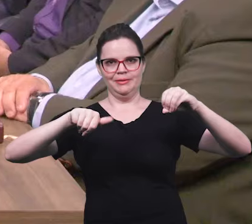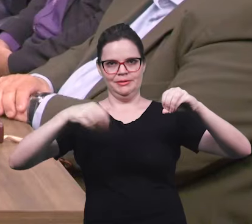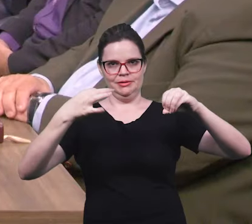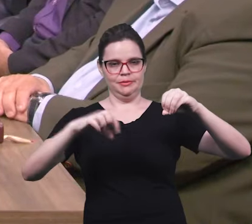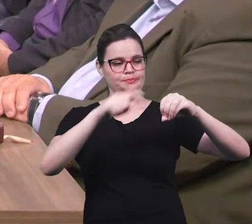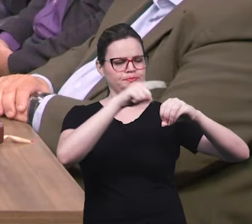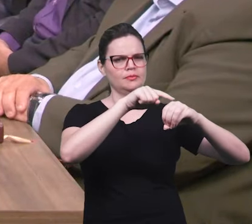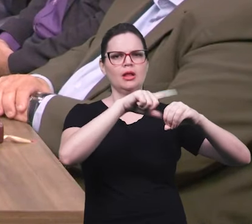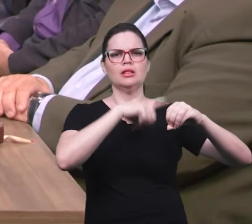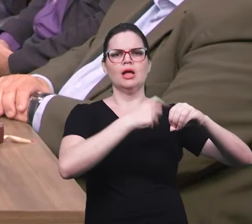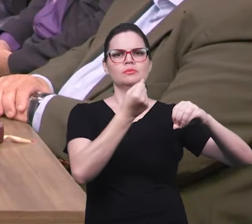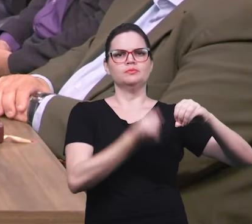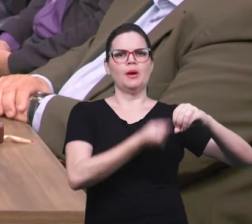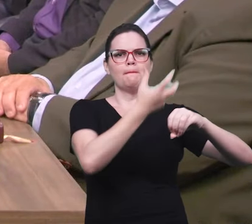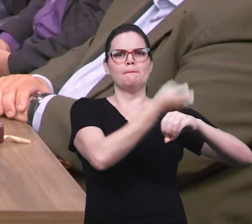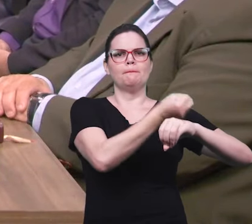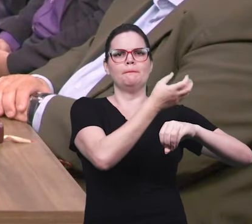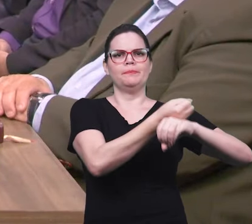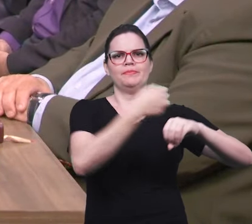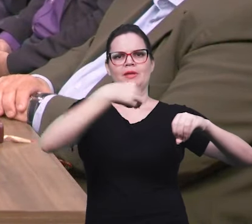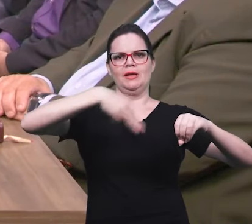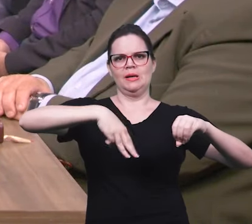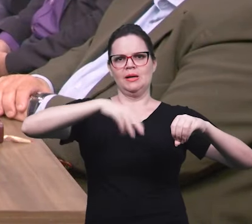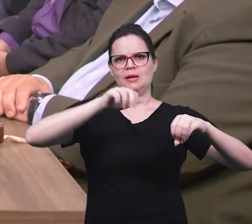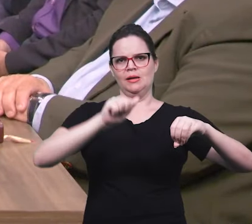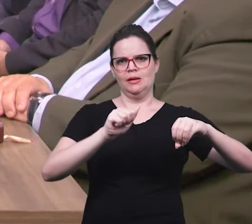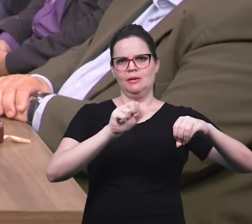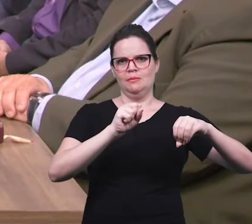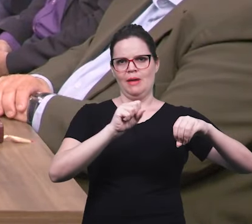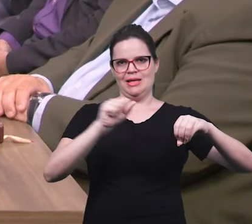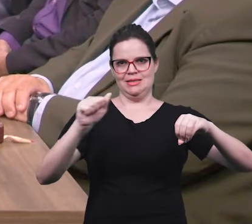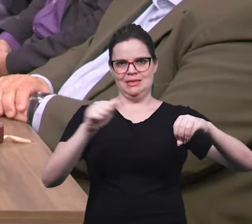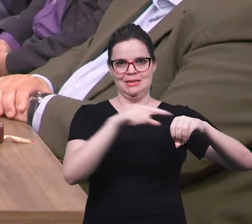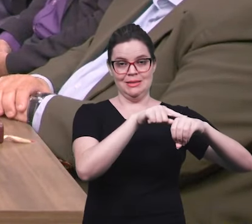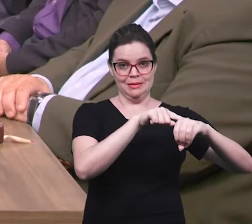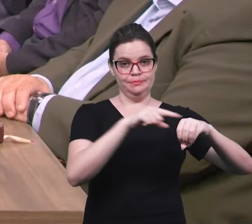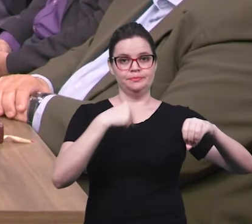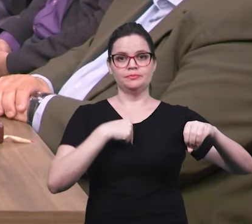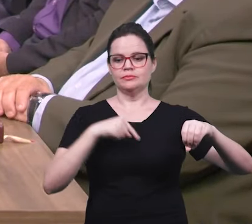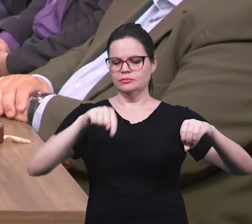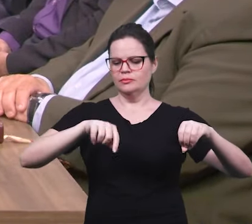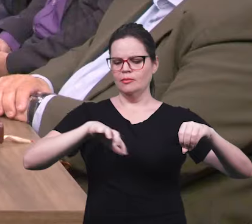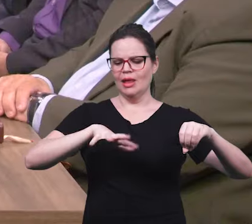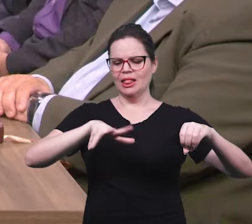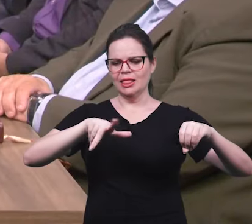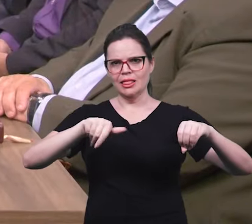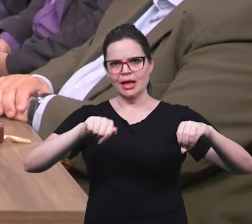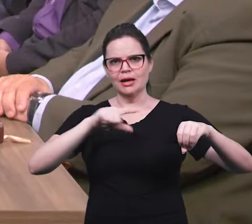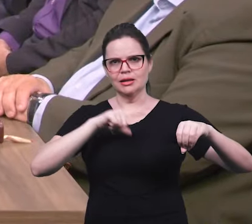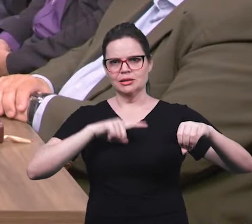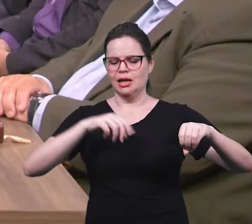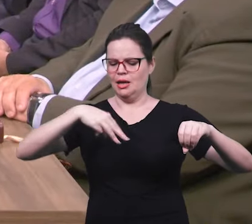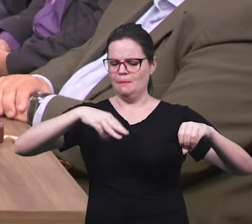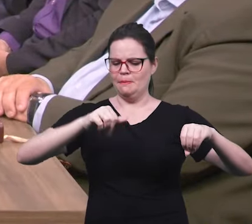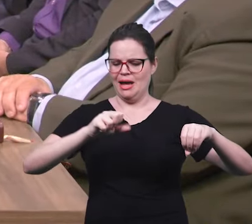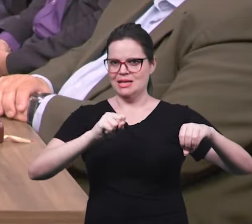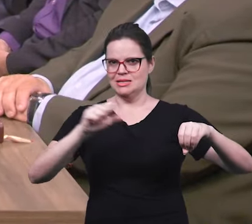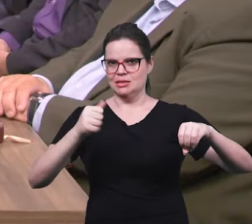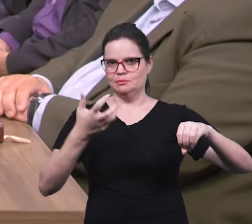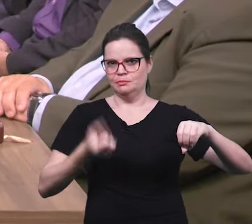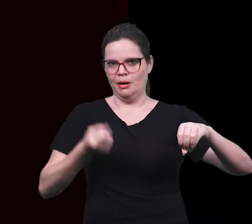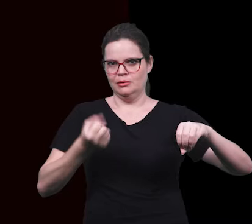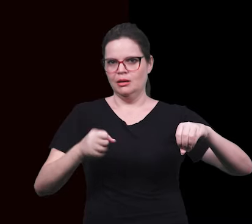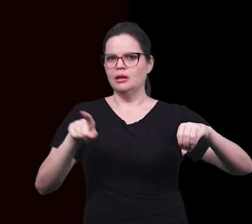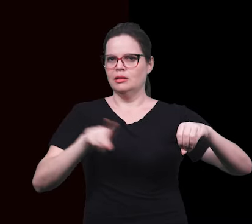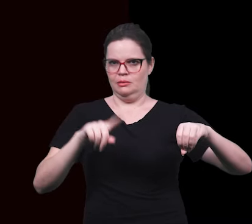massa grande em relação à Terra. E a massa da Terra e do Sol interagem, segundo ali uma